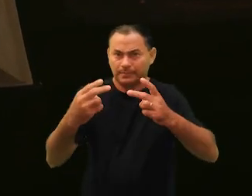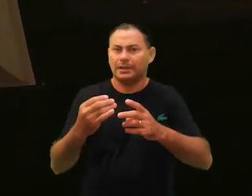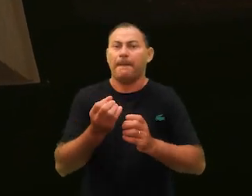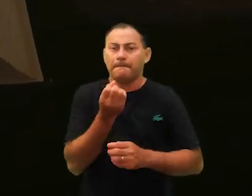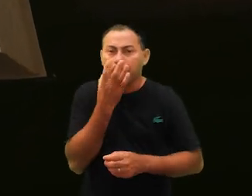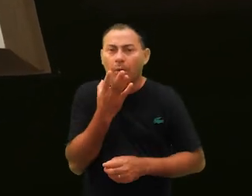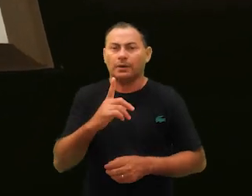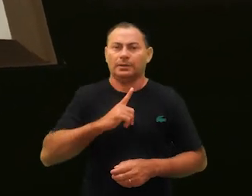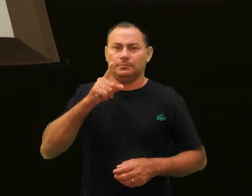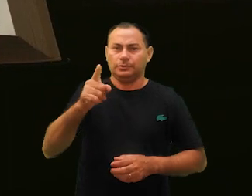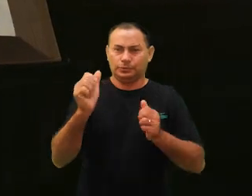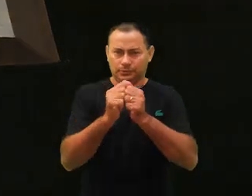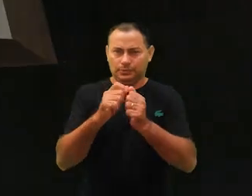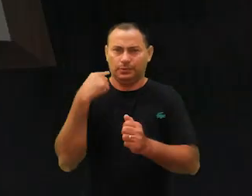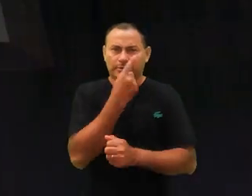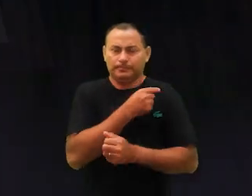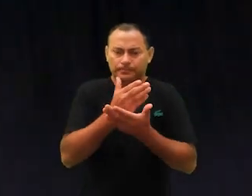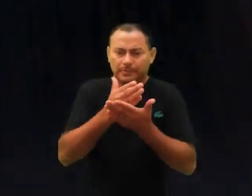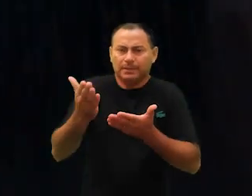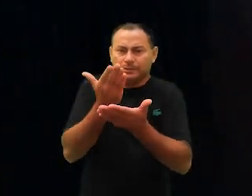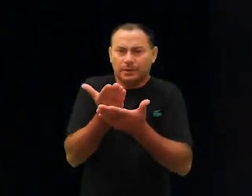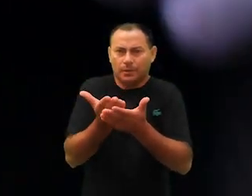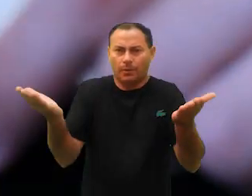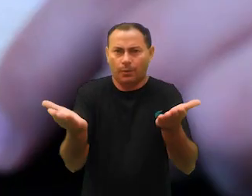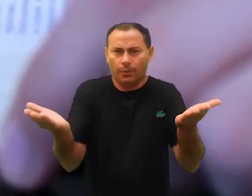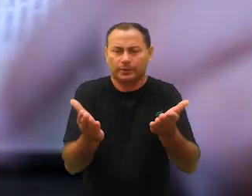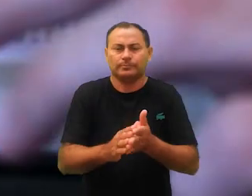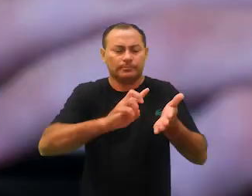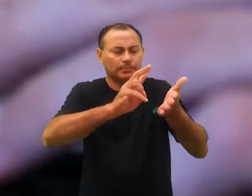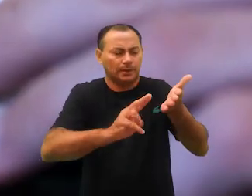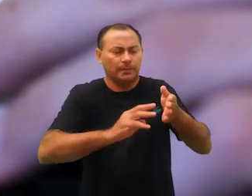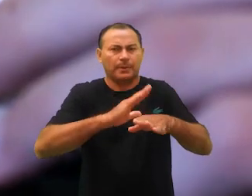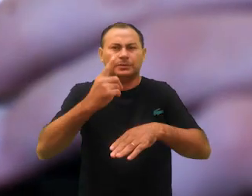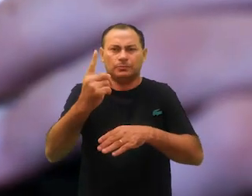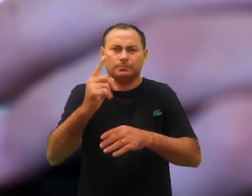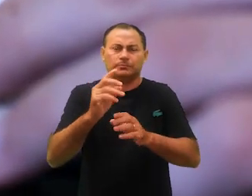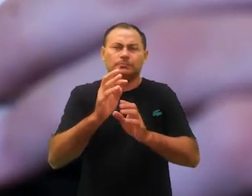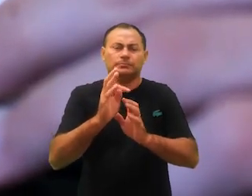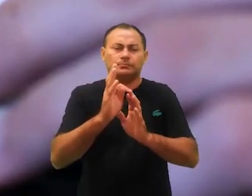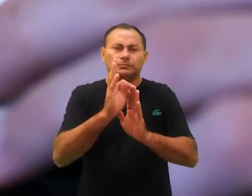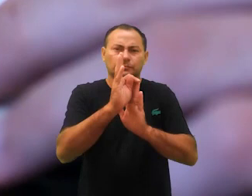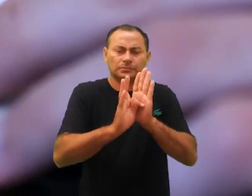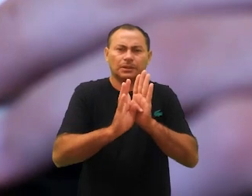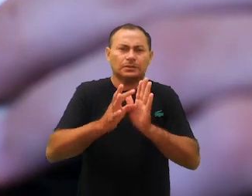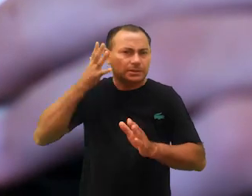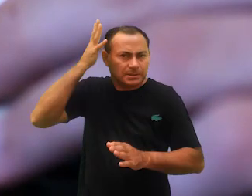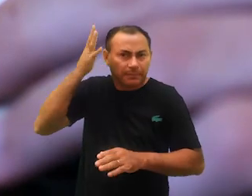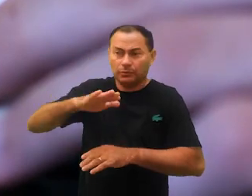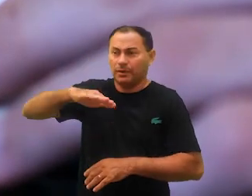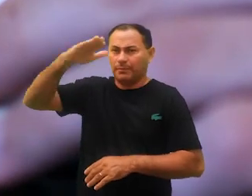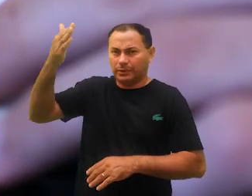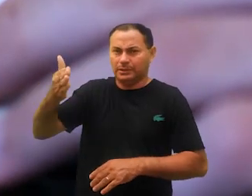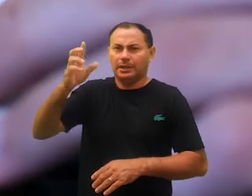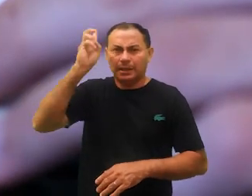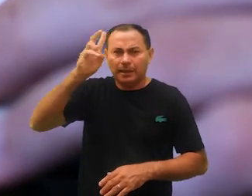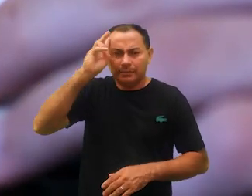É muito bom ter você conosco. Vamos começar nosso estudo de hoje. Vamos ler mais um trecho do Sermão do Monte.